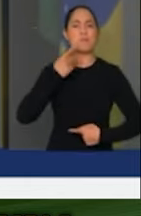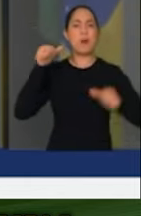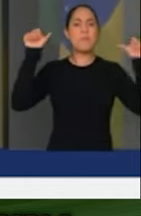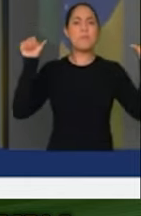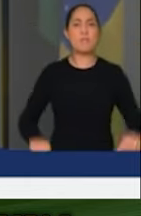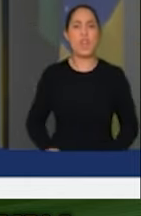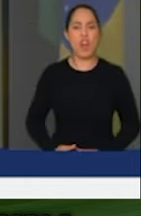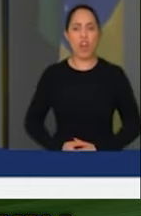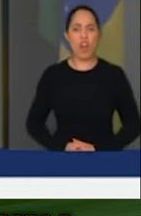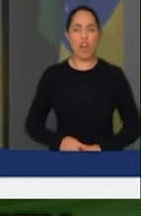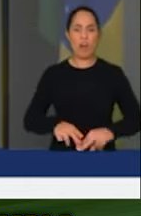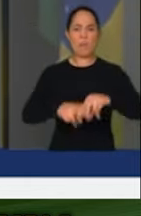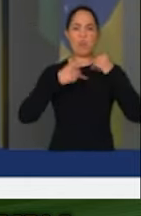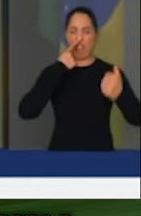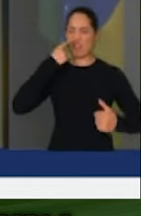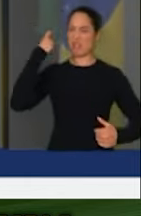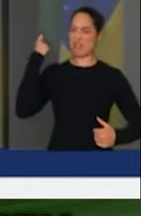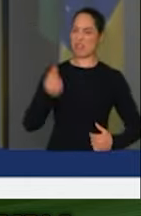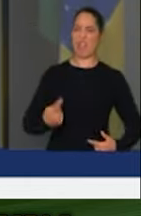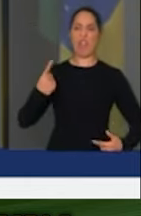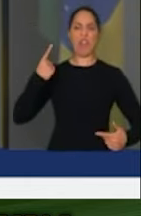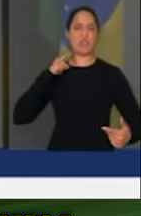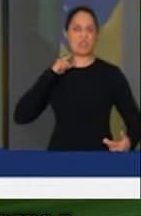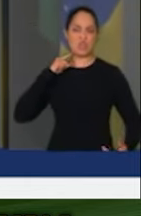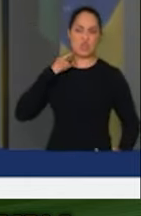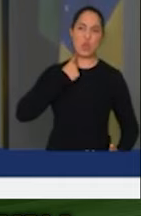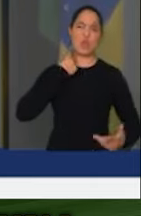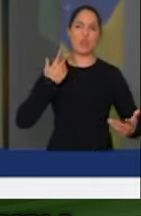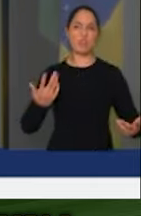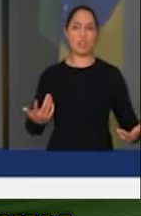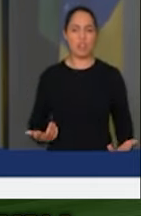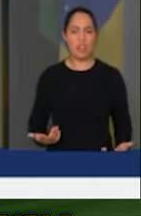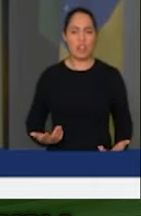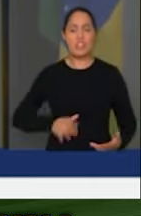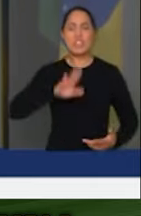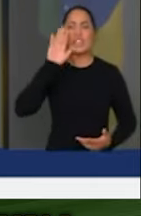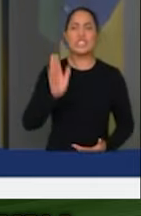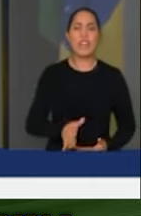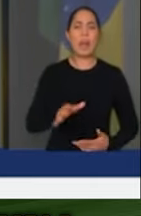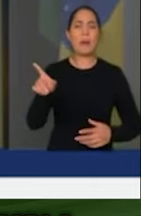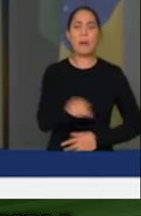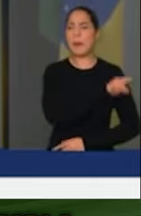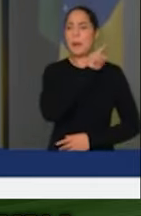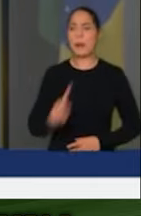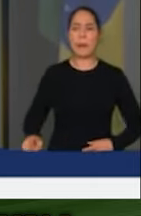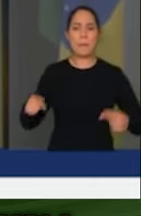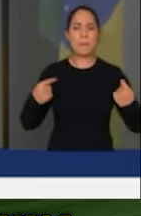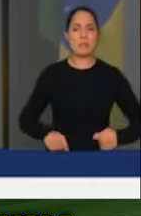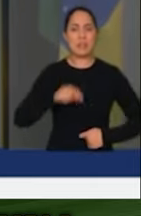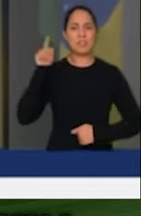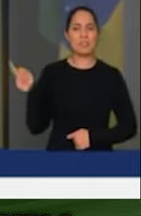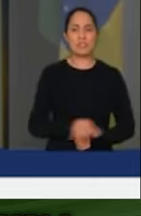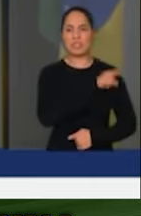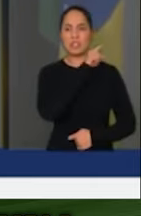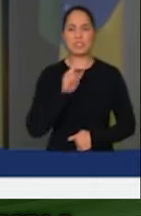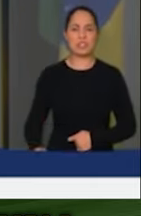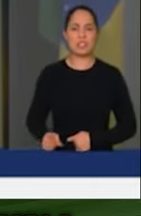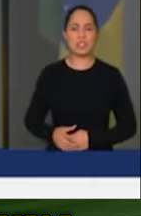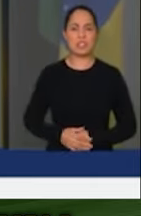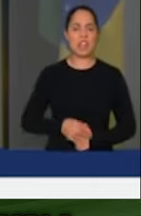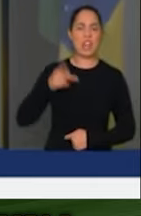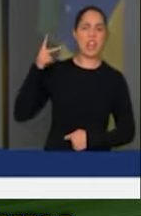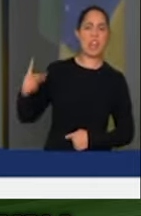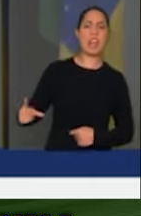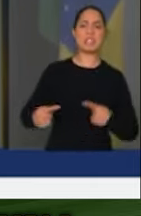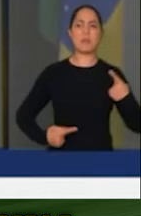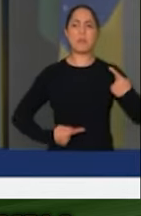política putrefata, aquela que deveria já ter sido já extinta, deveria ter sido